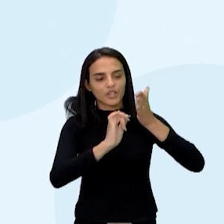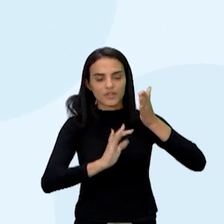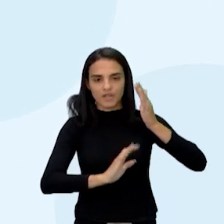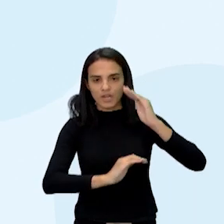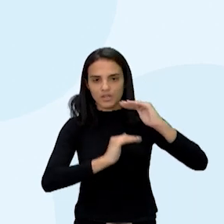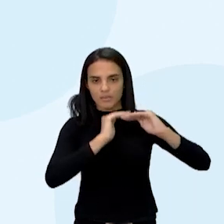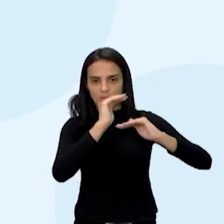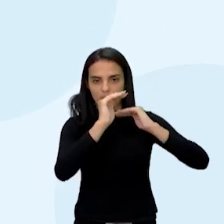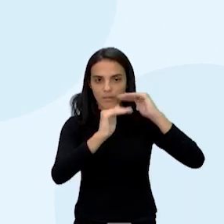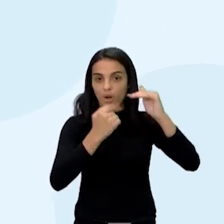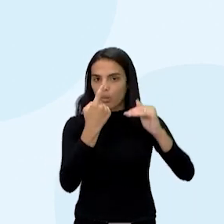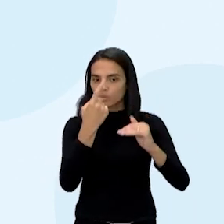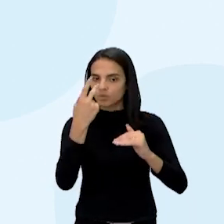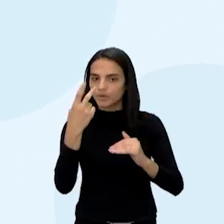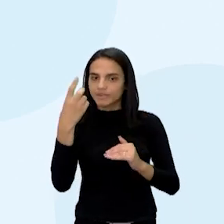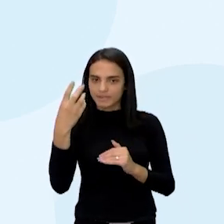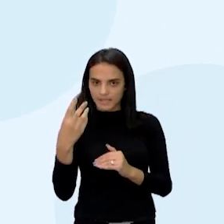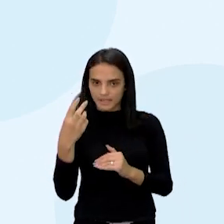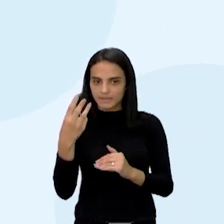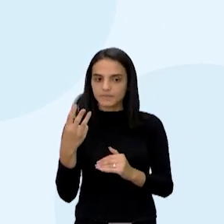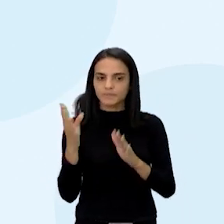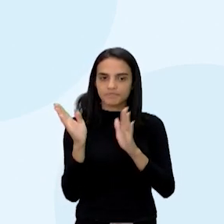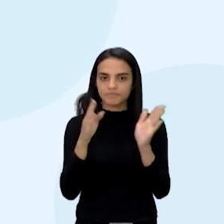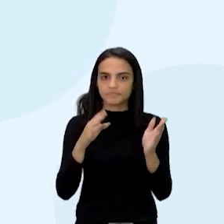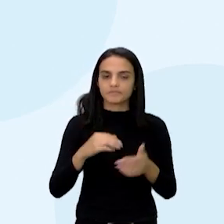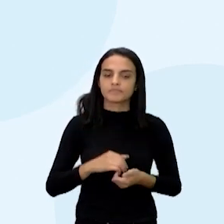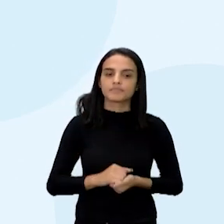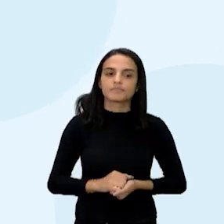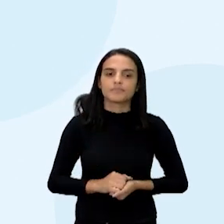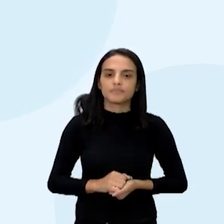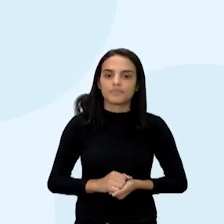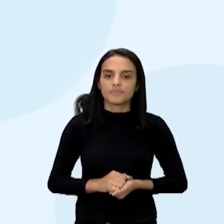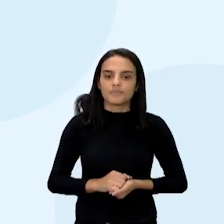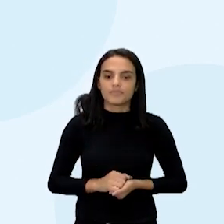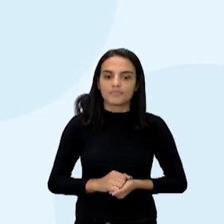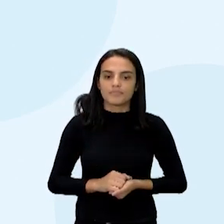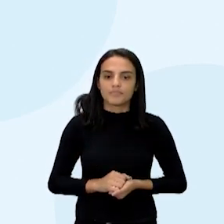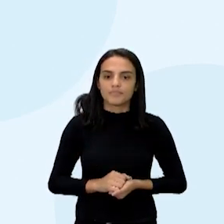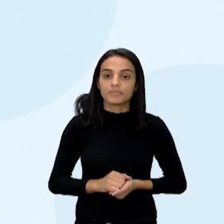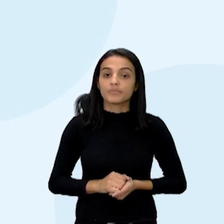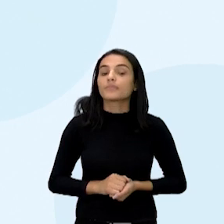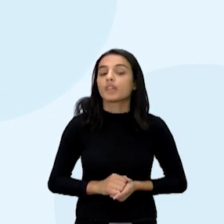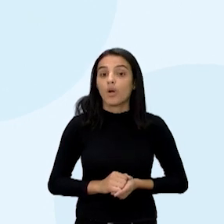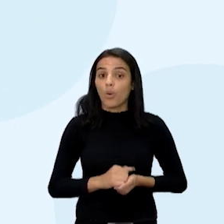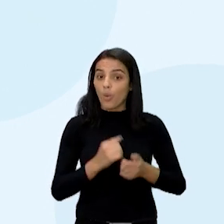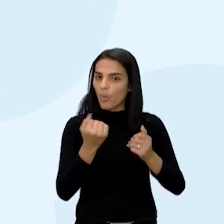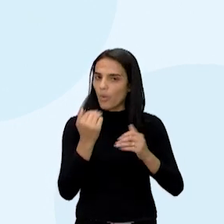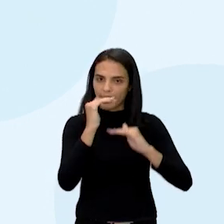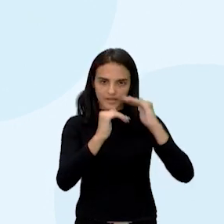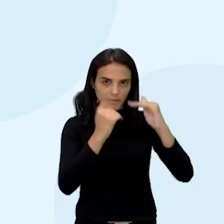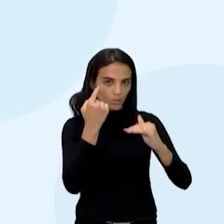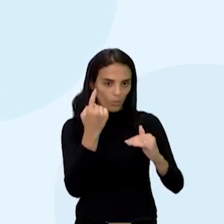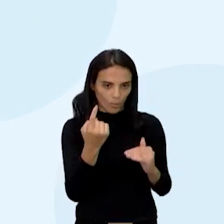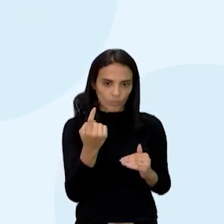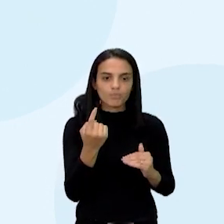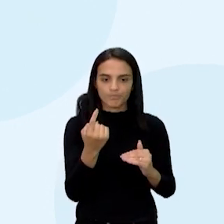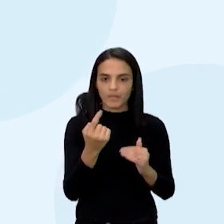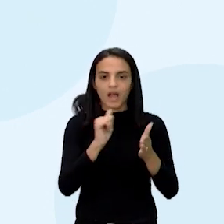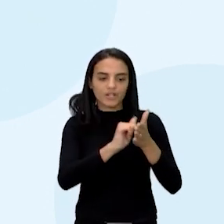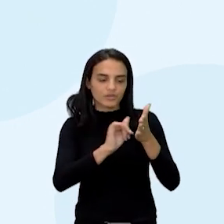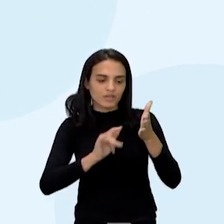enriquecimento 1, 2 e 3. Pode passar o próximo. Então, o enriquecimento 1 corresponde às